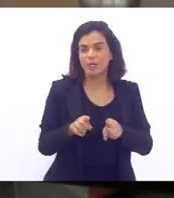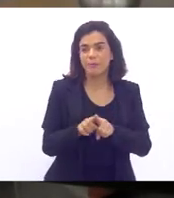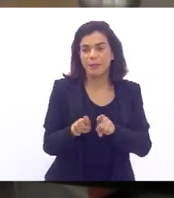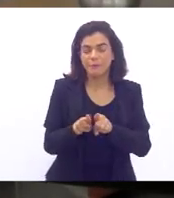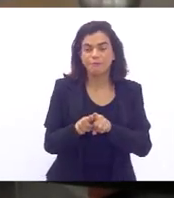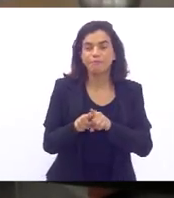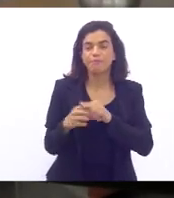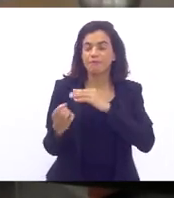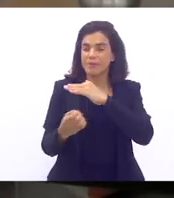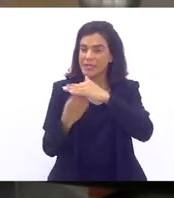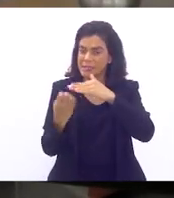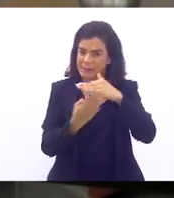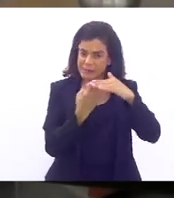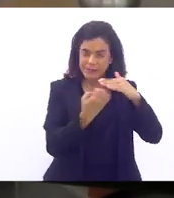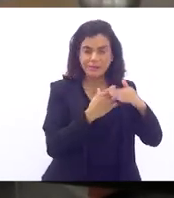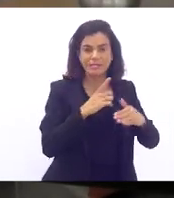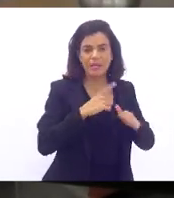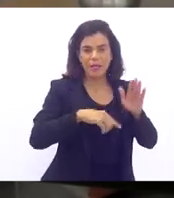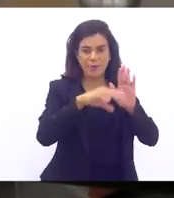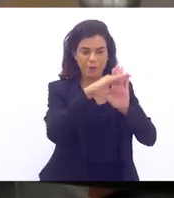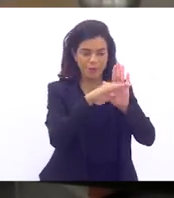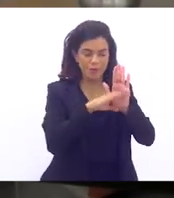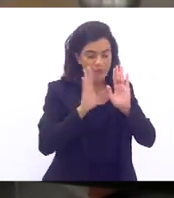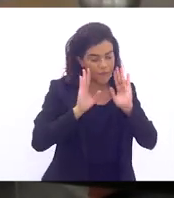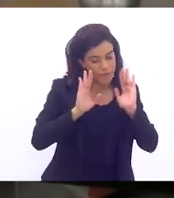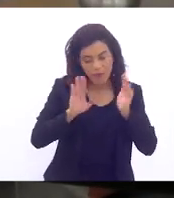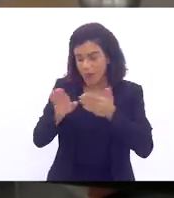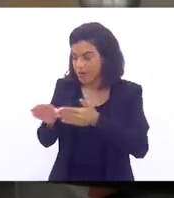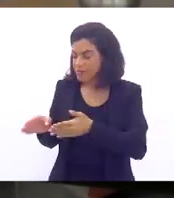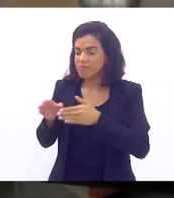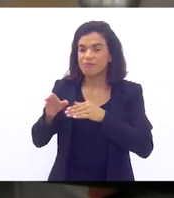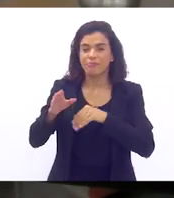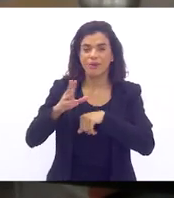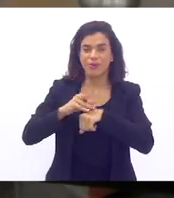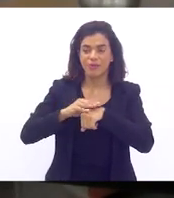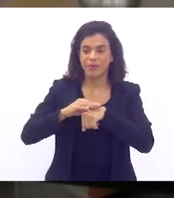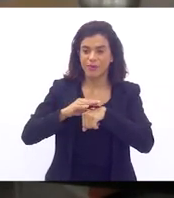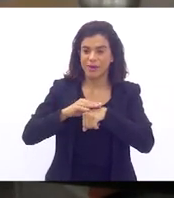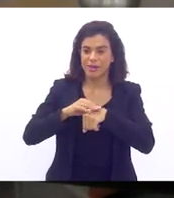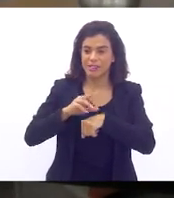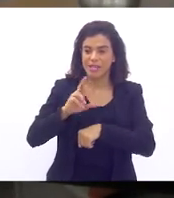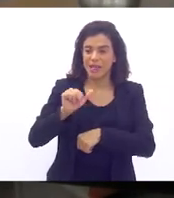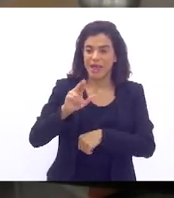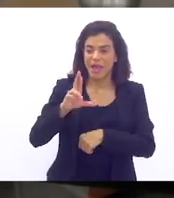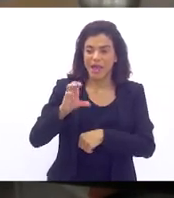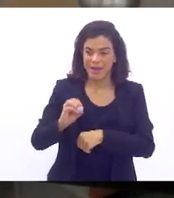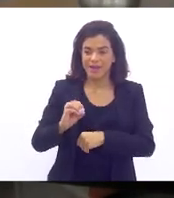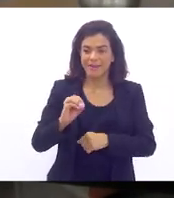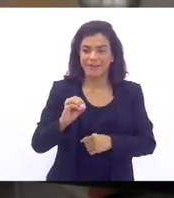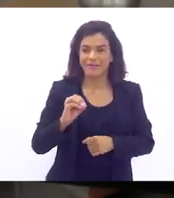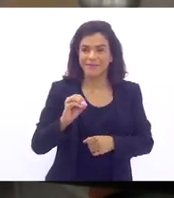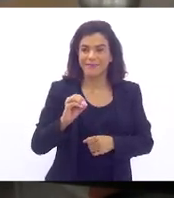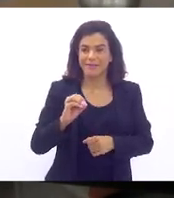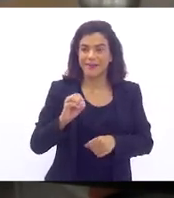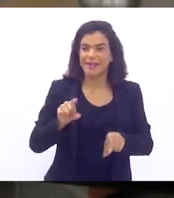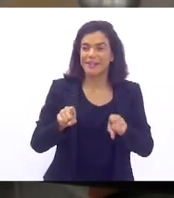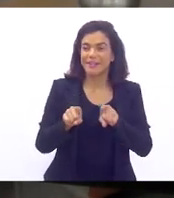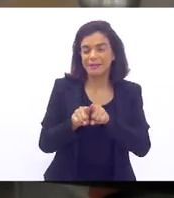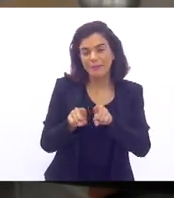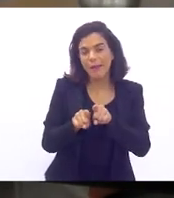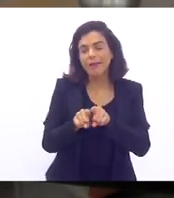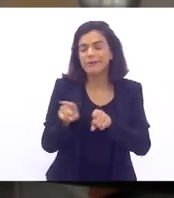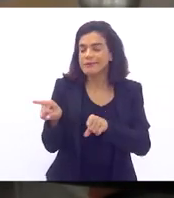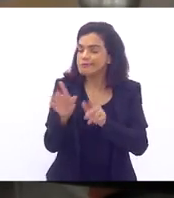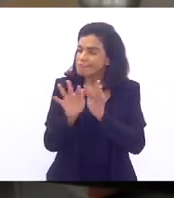companhias elas possuem um programa voltado para doenças raras né Cada empresa possui o seu nome então Isso facilita